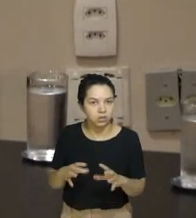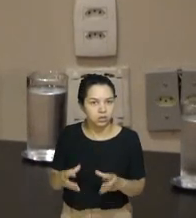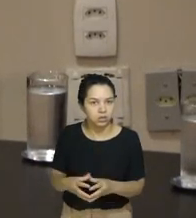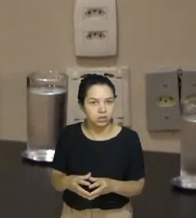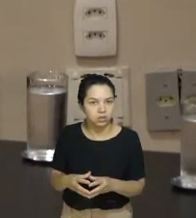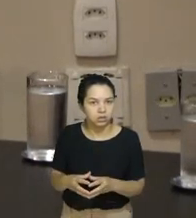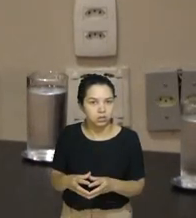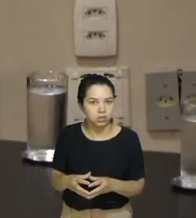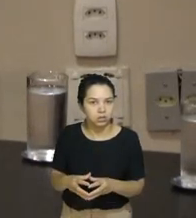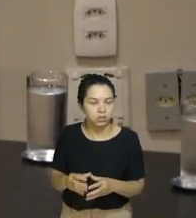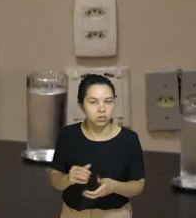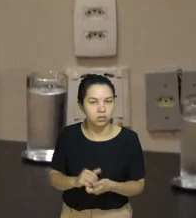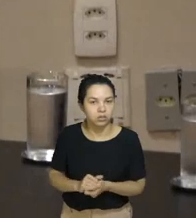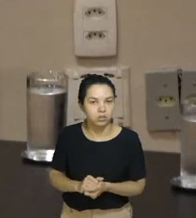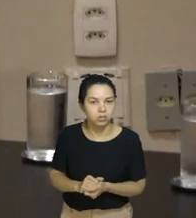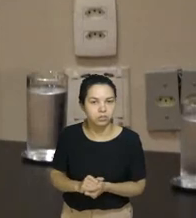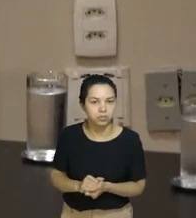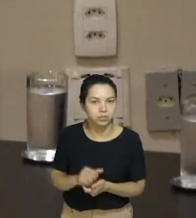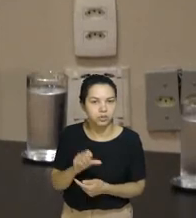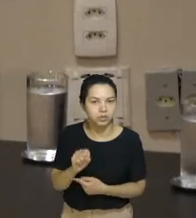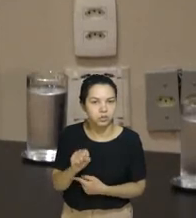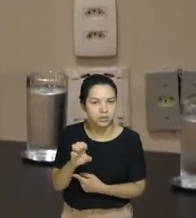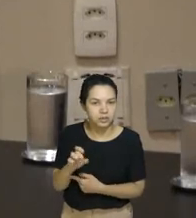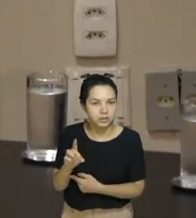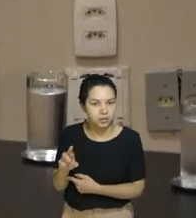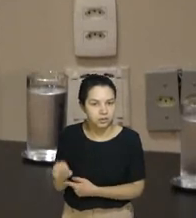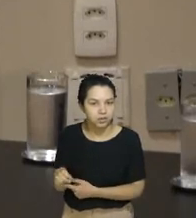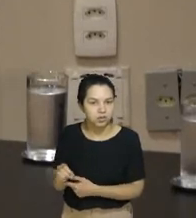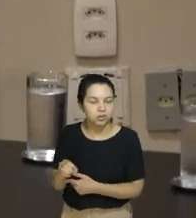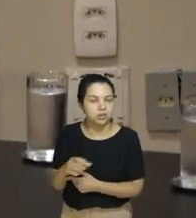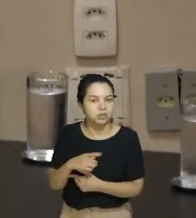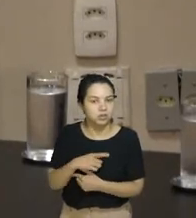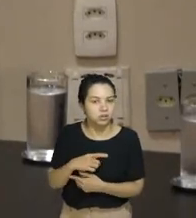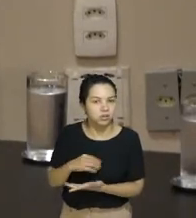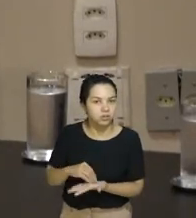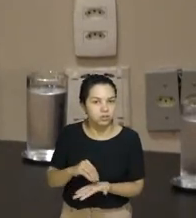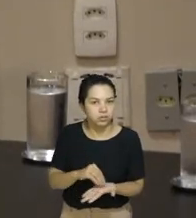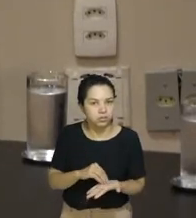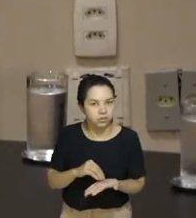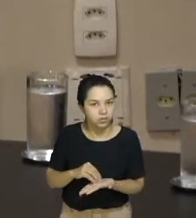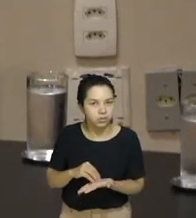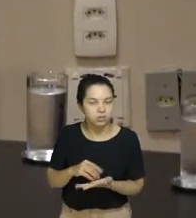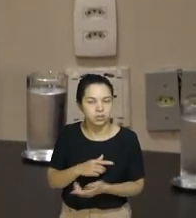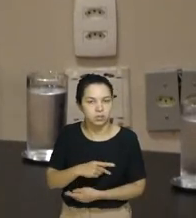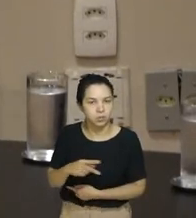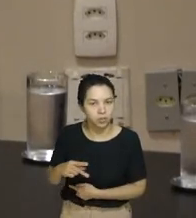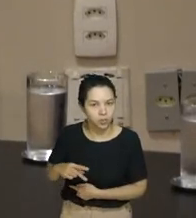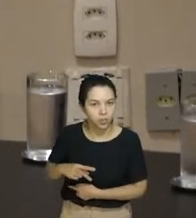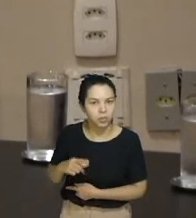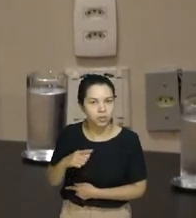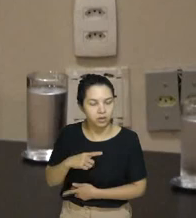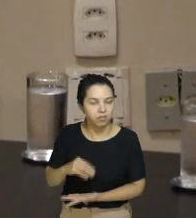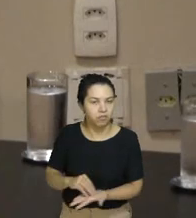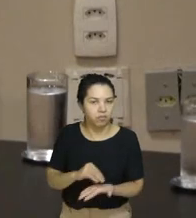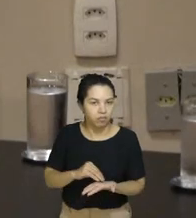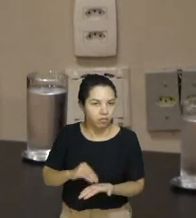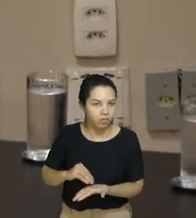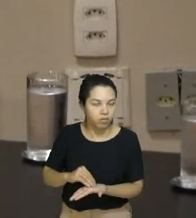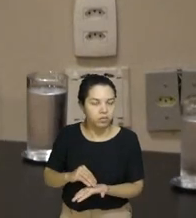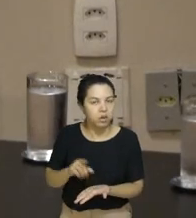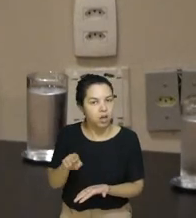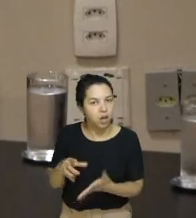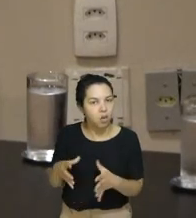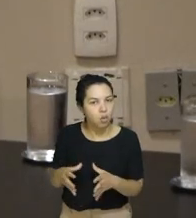né? O CEDRA, com toda a deficiência que todo serviço público tem, né, é um grupo